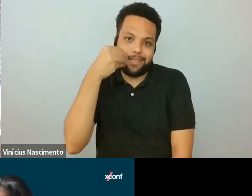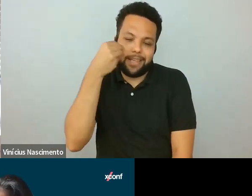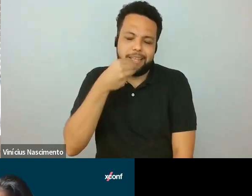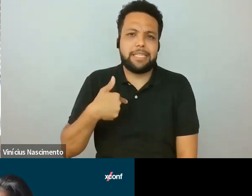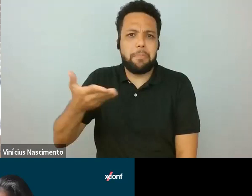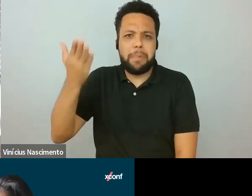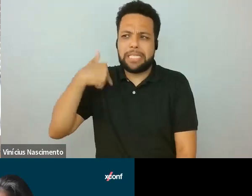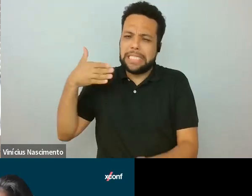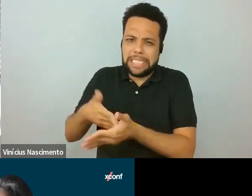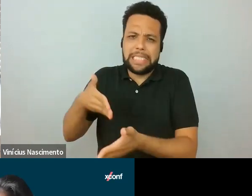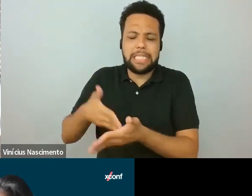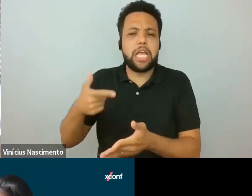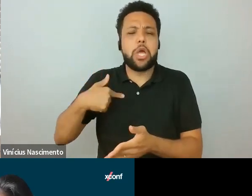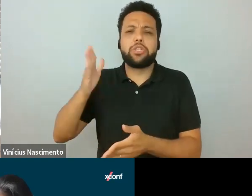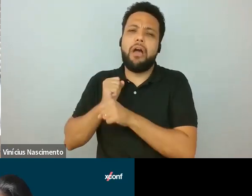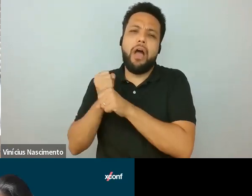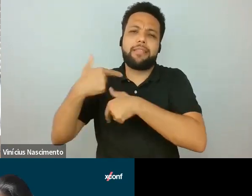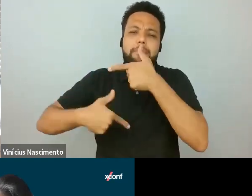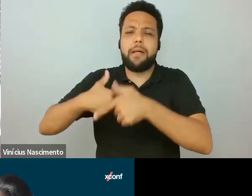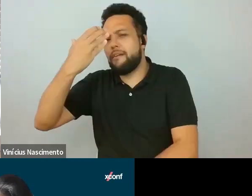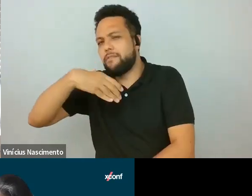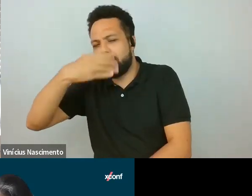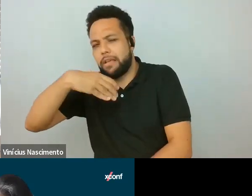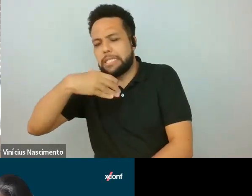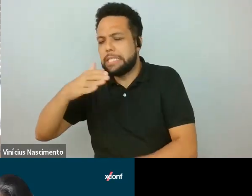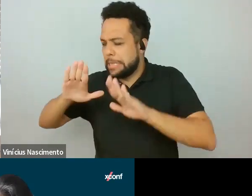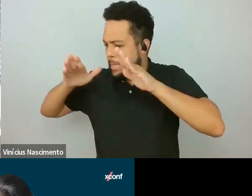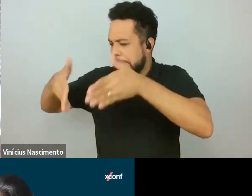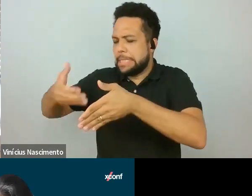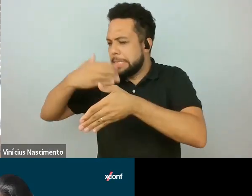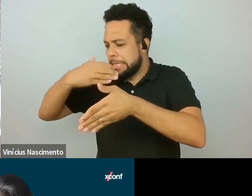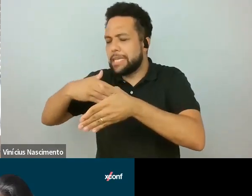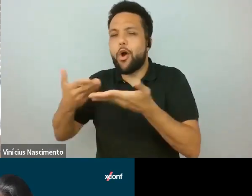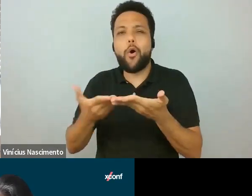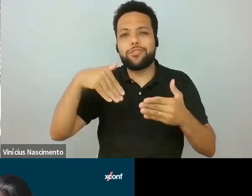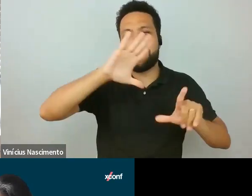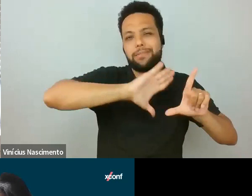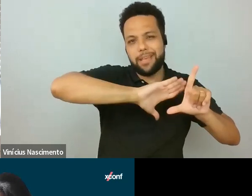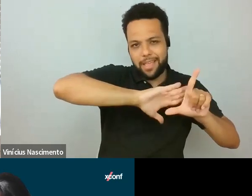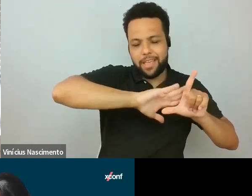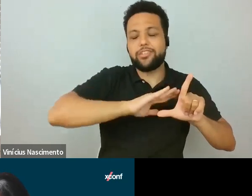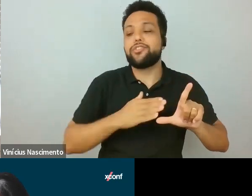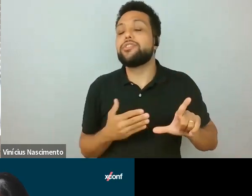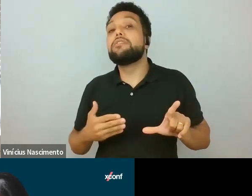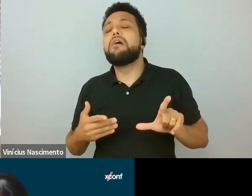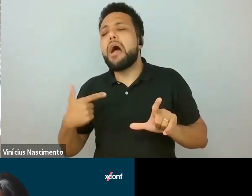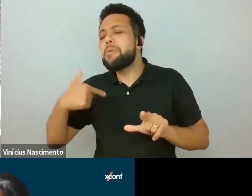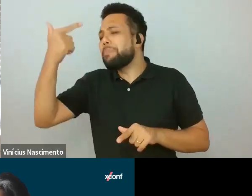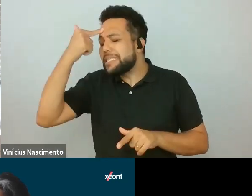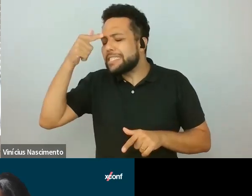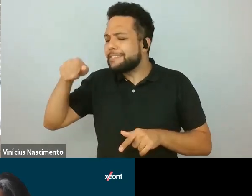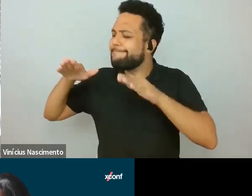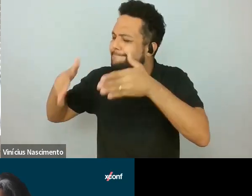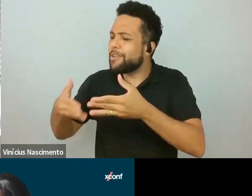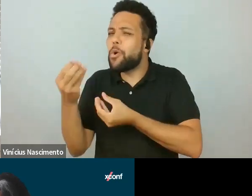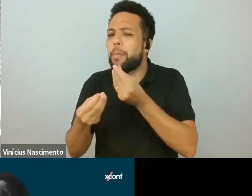desenvolvedor iOS muito tempo, agora eu trabalho um pouco mais com back-end, e eu estava pensando como que eu podia ajudar o projeto mais do